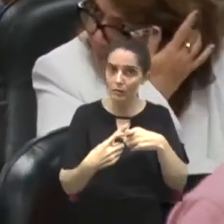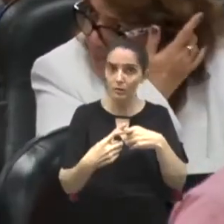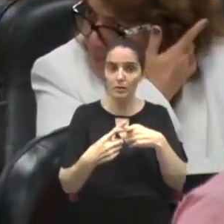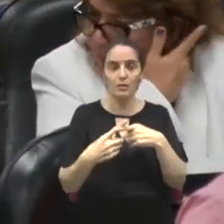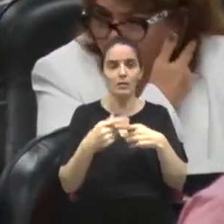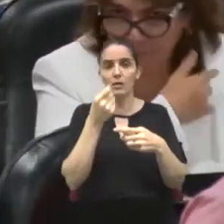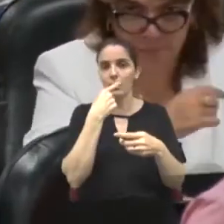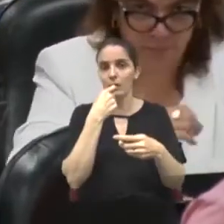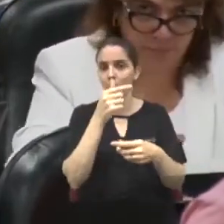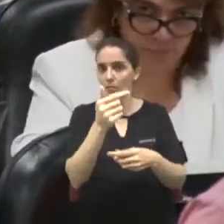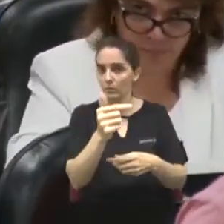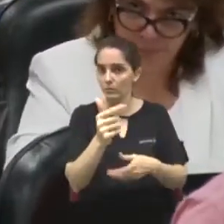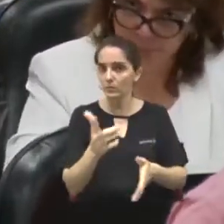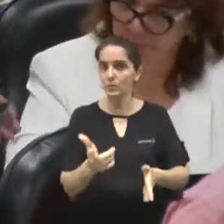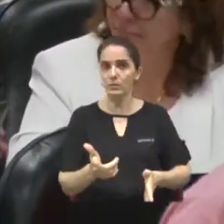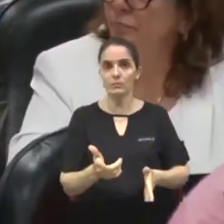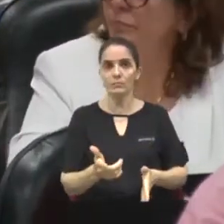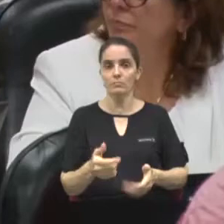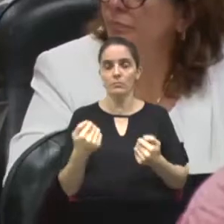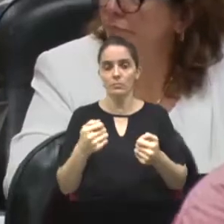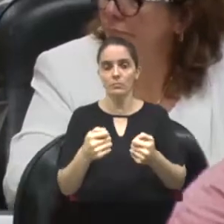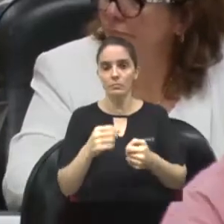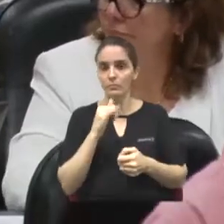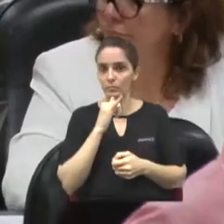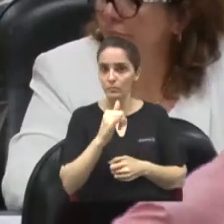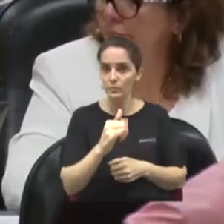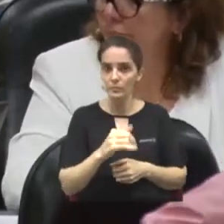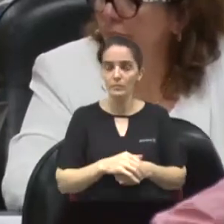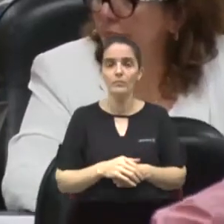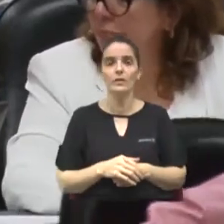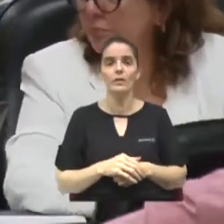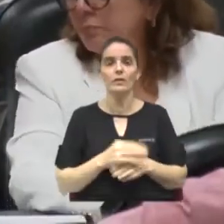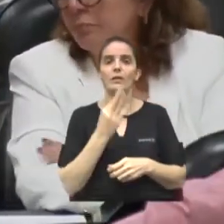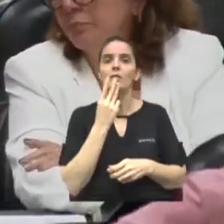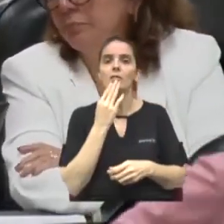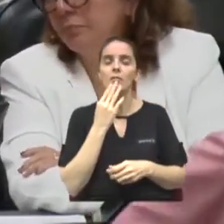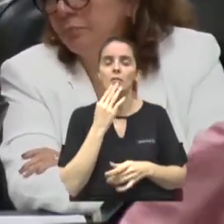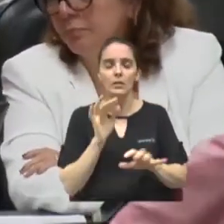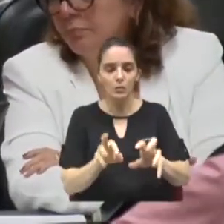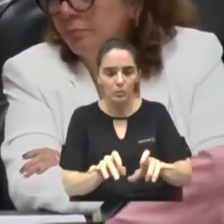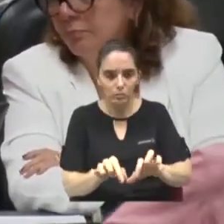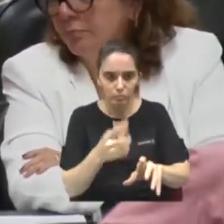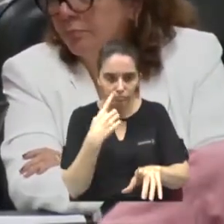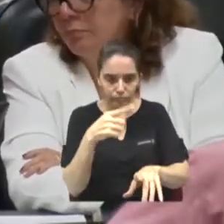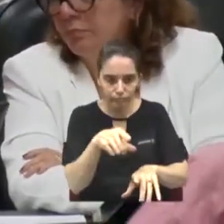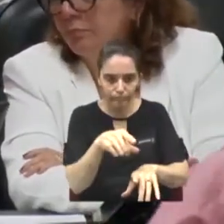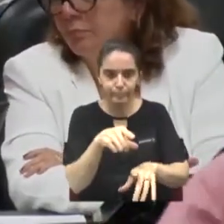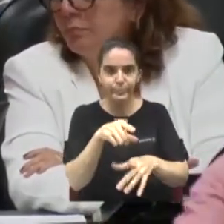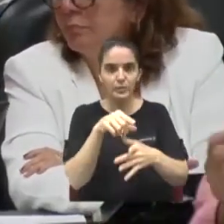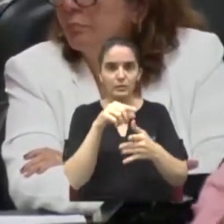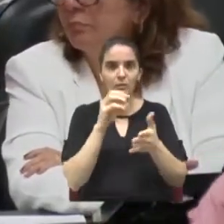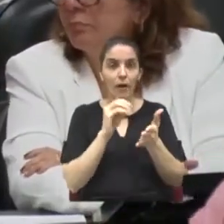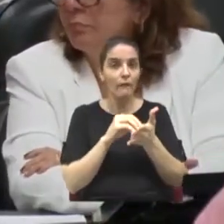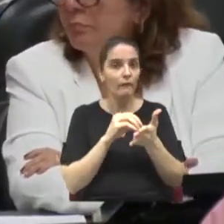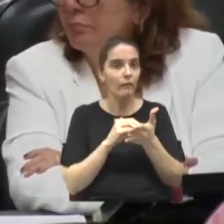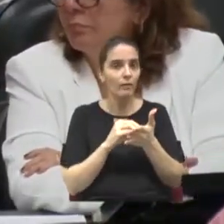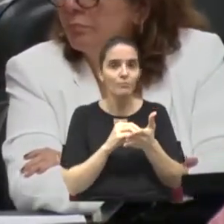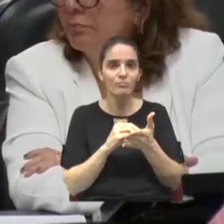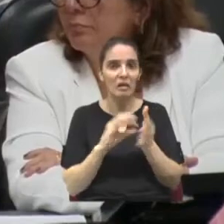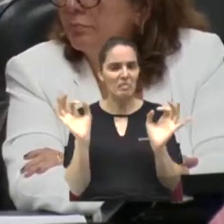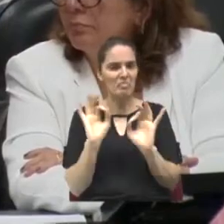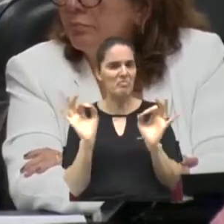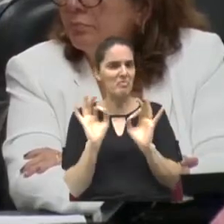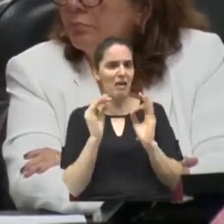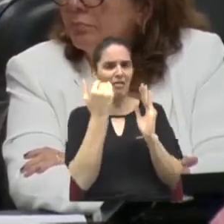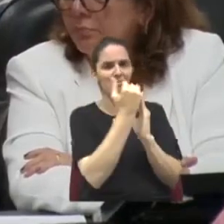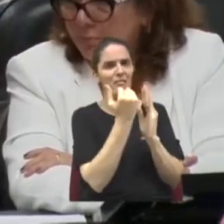falta de medicamento. Inclusive, vereador, estou aqui com o site aberto aqui da lista de medicamento, falta, nenhum medicamento que está na